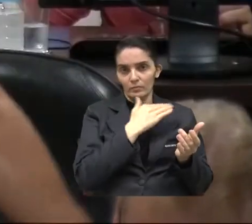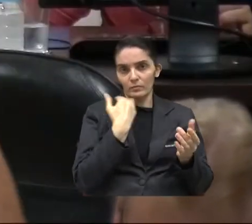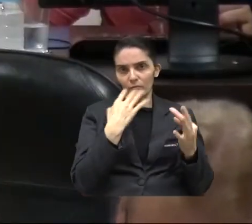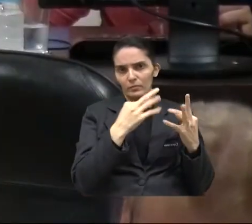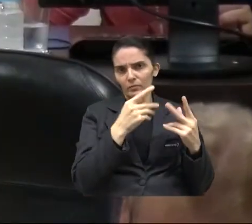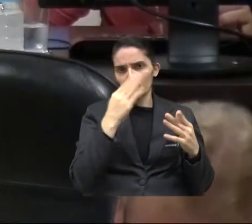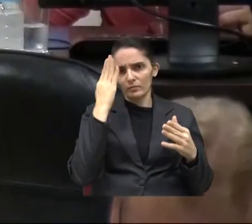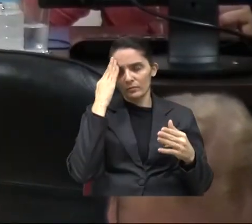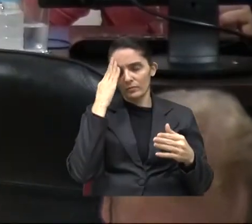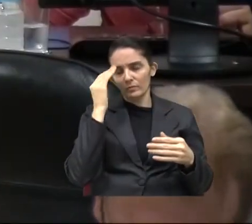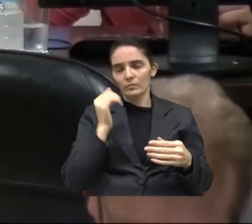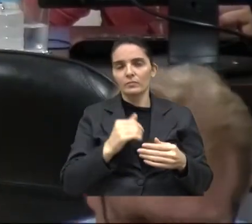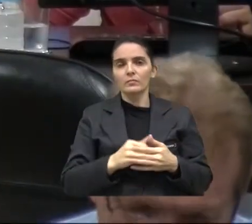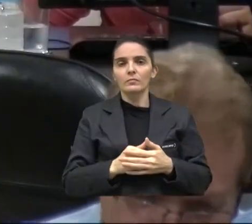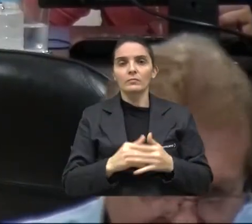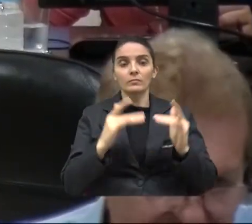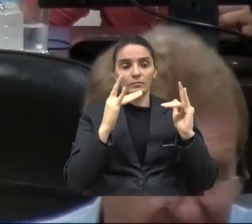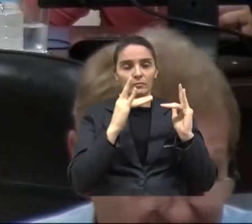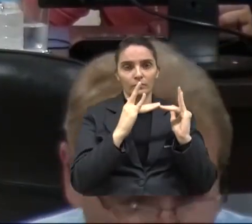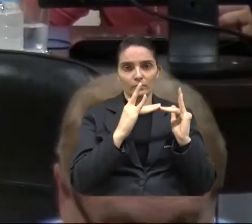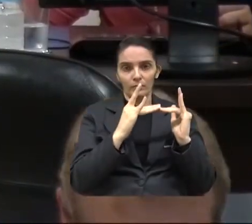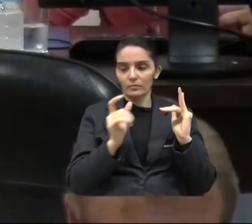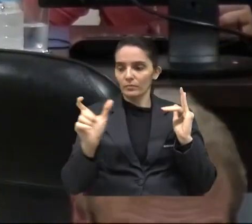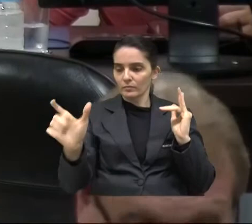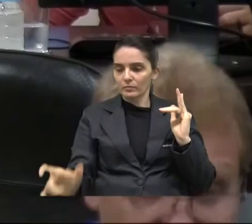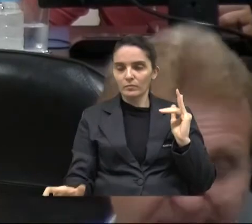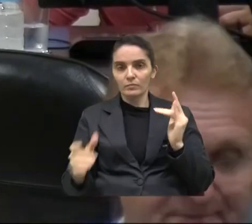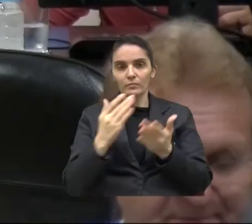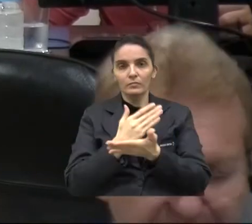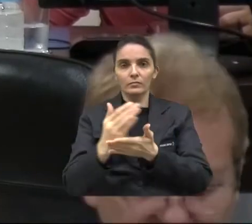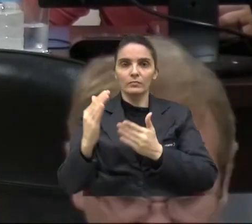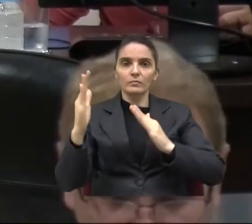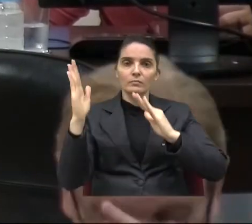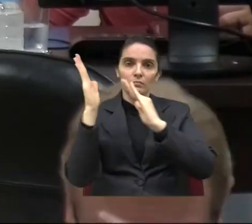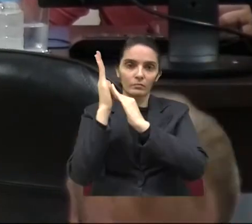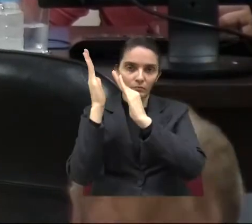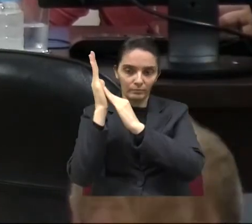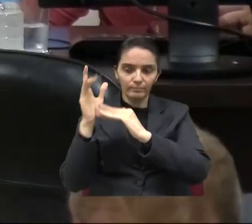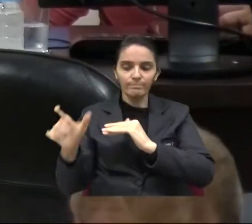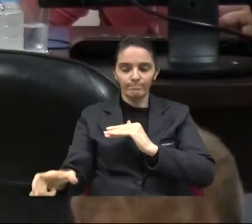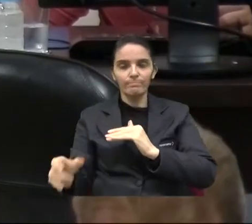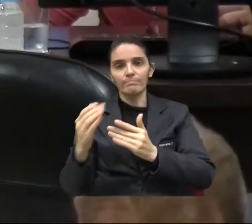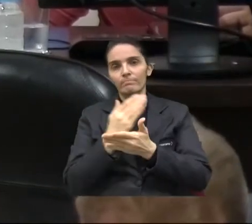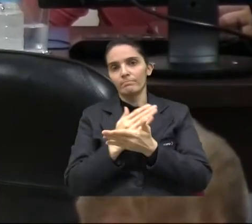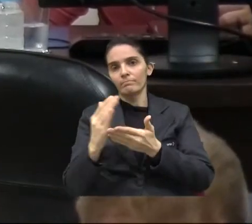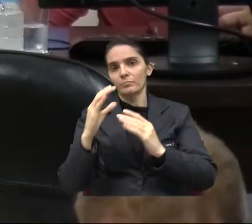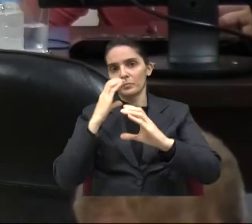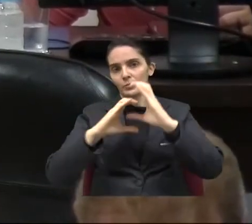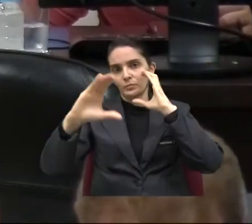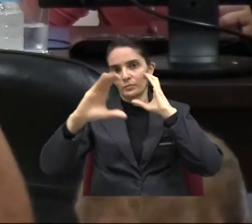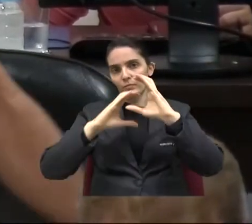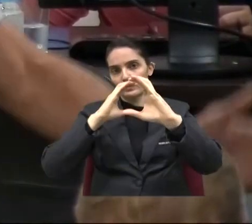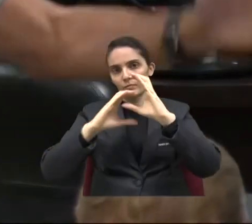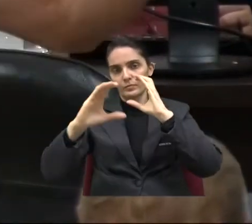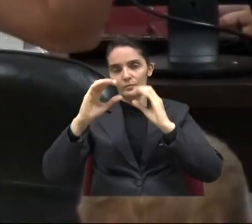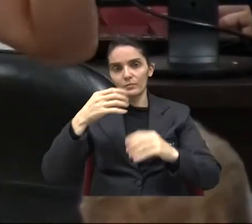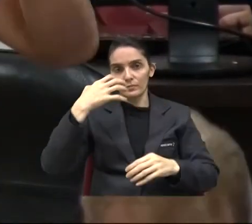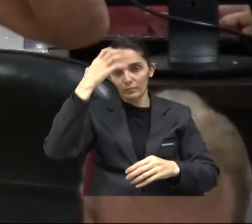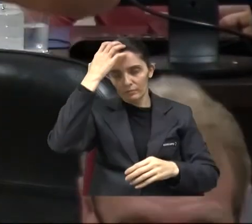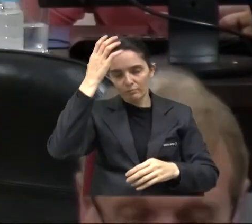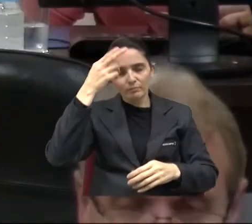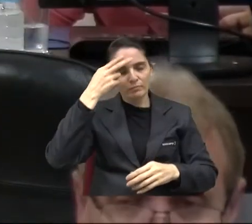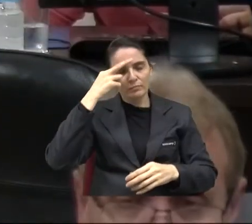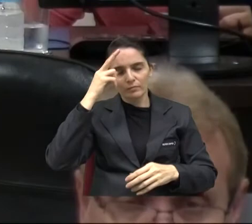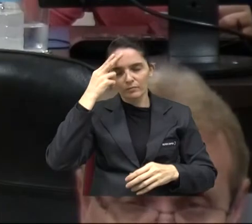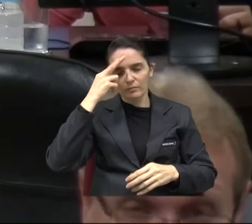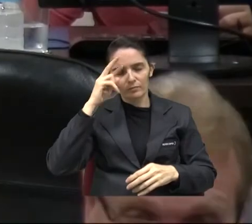o louvor aqui antes de levar para o sepultamento foi o Márcio. E eu lembro perfeitamente, me veio a memória, me